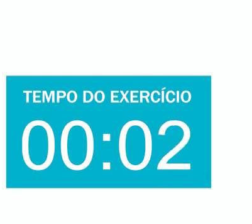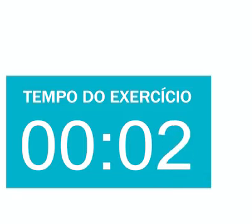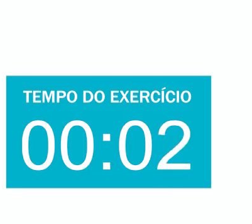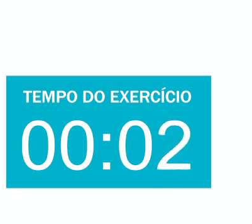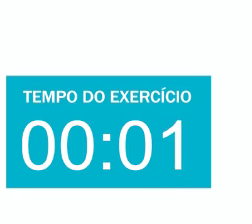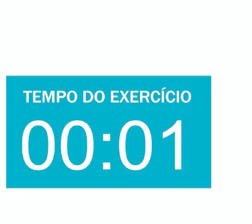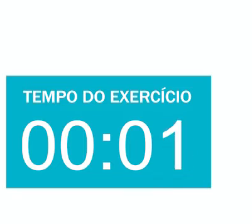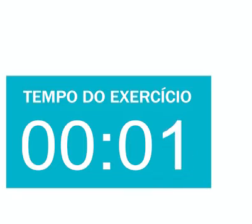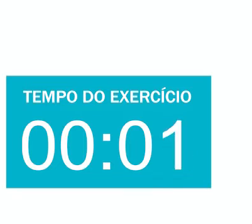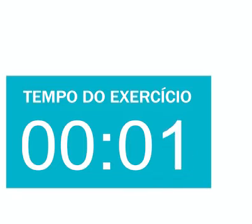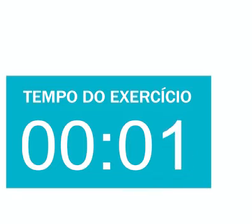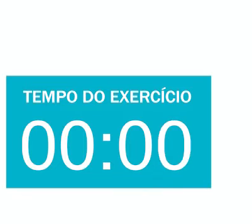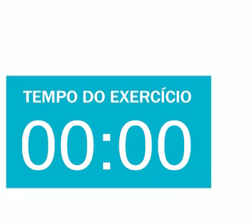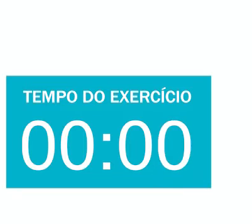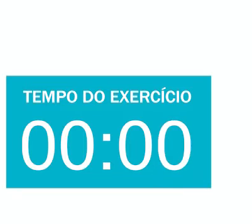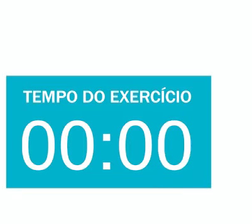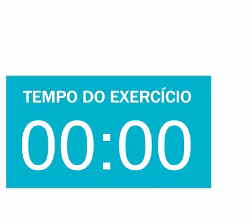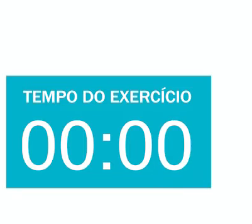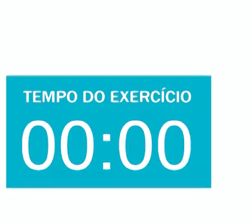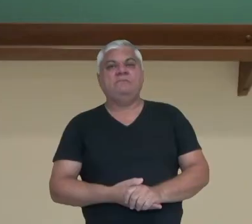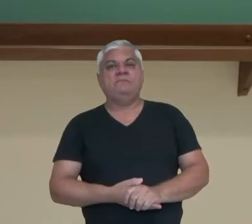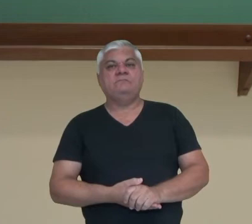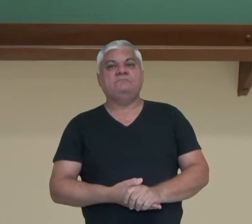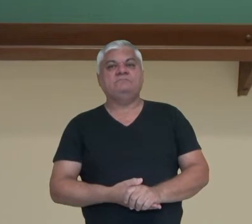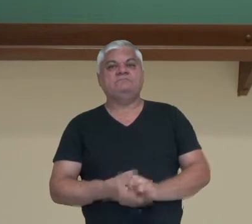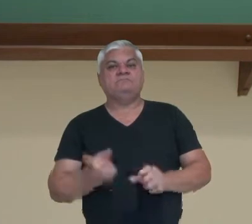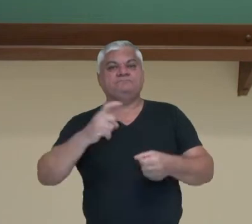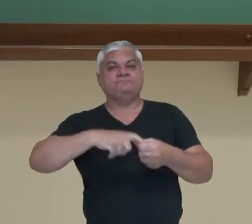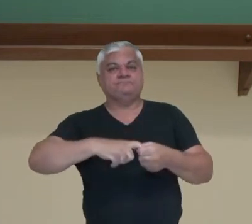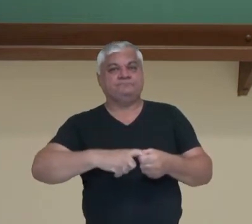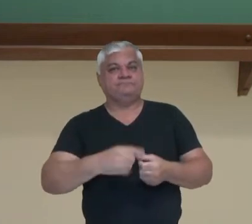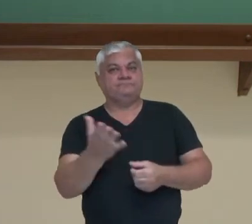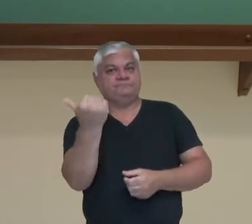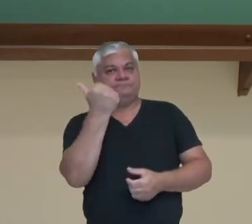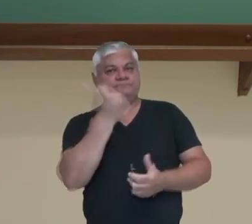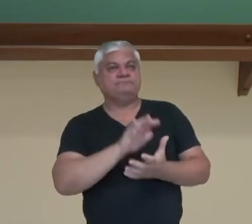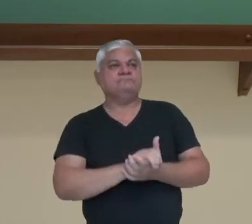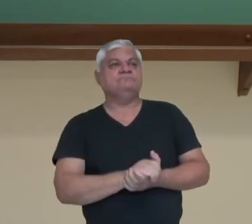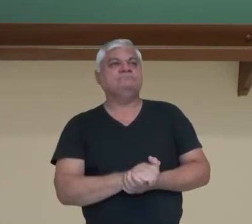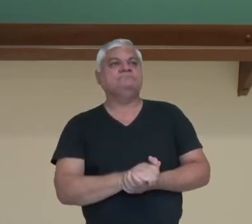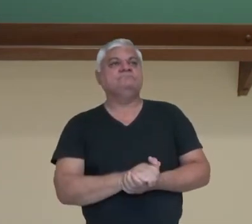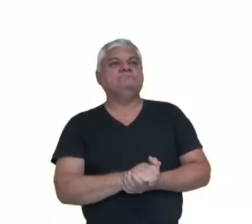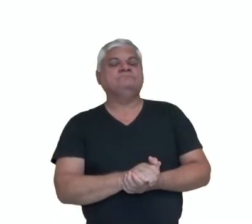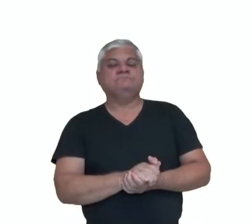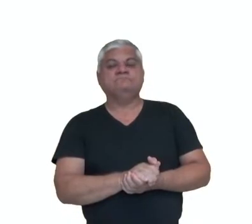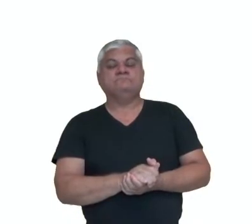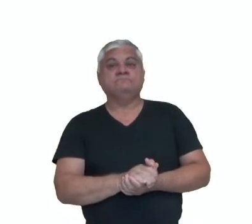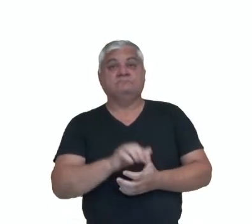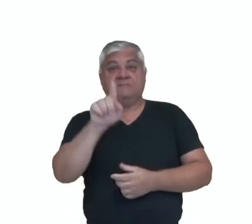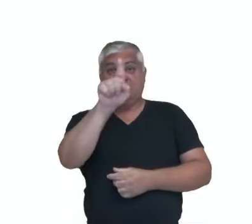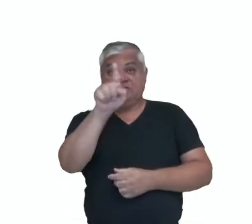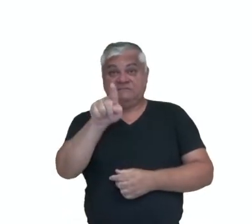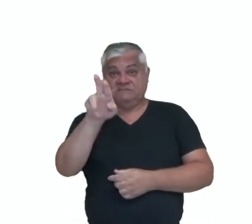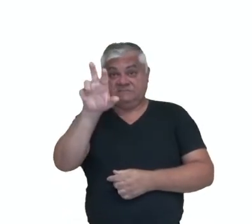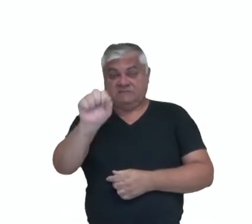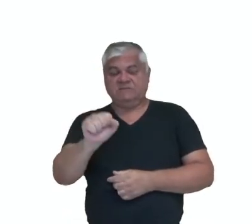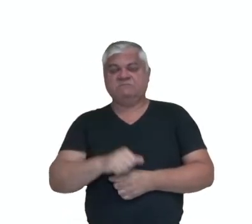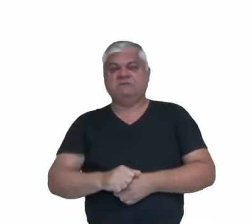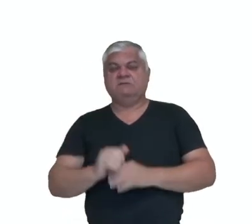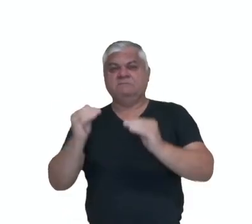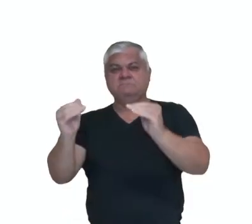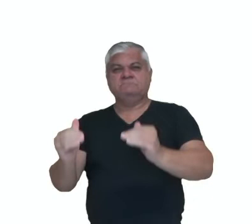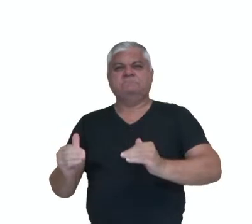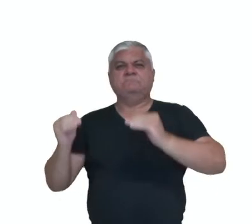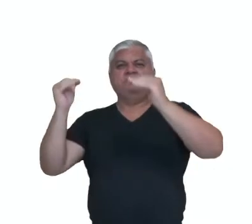Voltamos, bora lá. Considerado o pai dos deuses, exercia autoridade sobre os